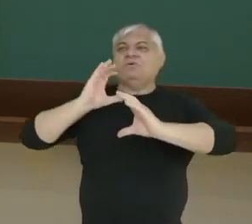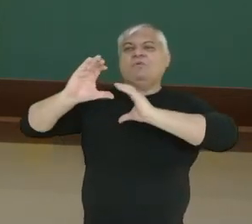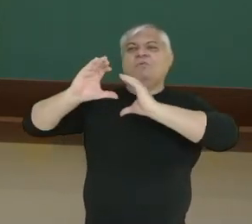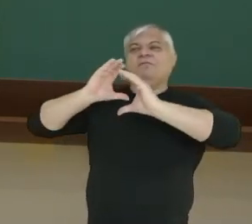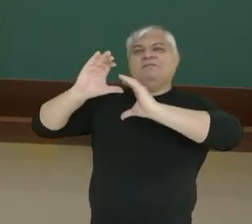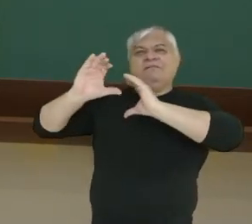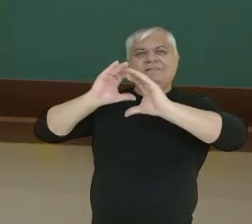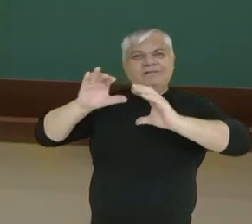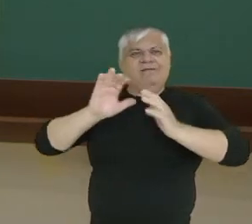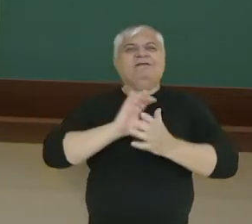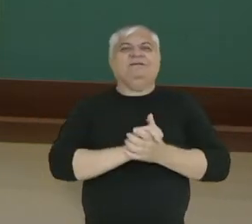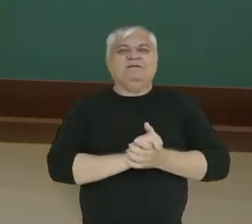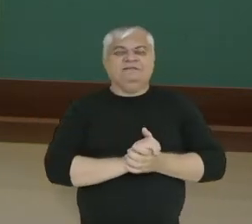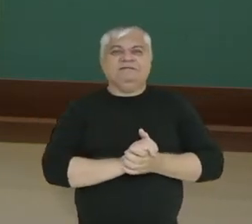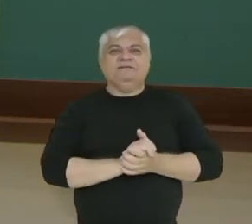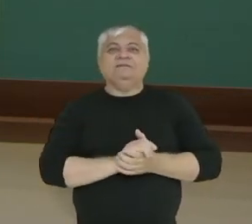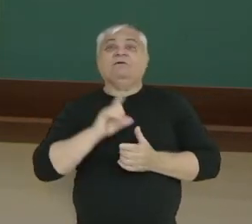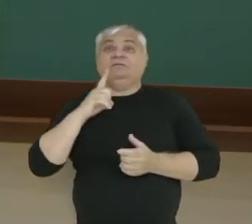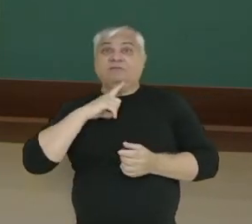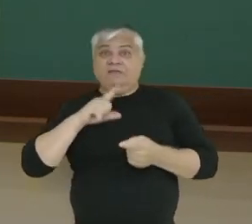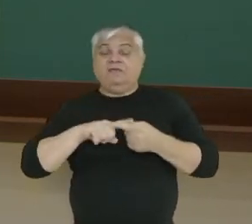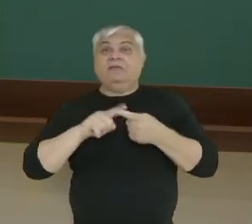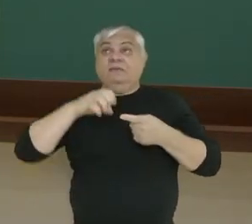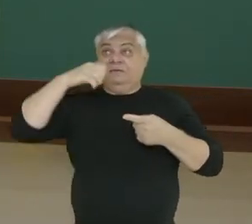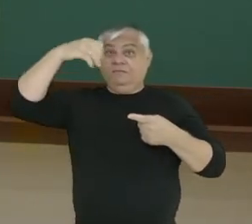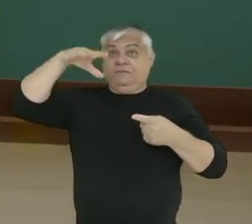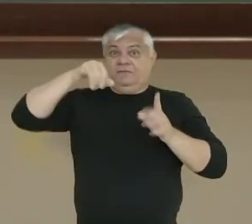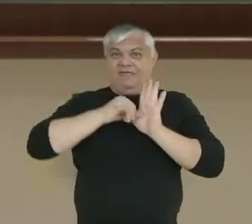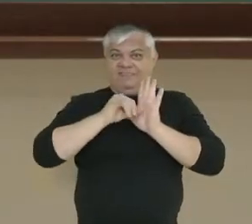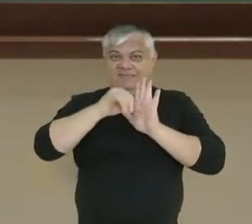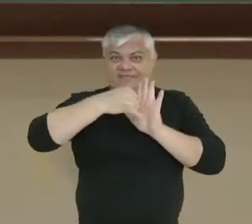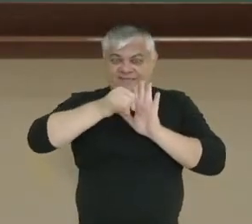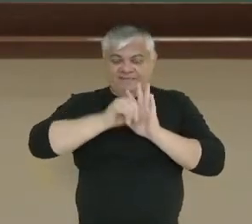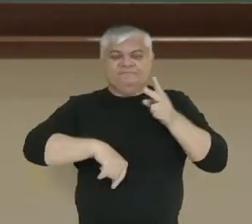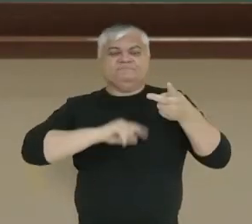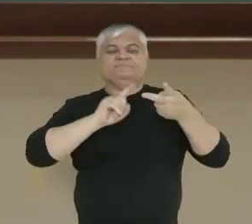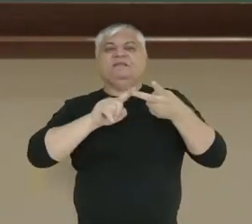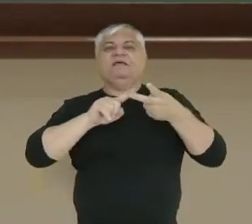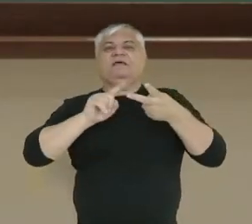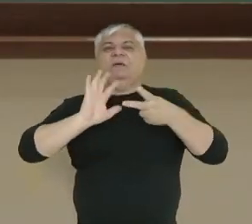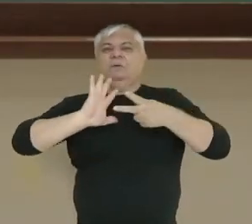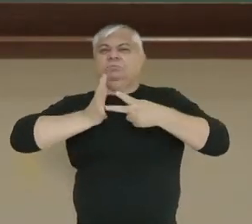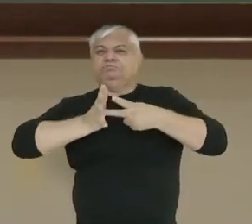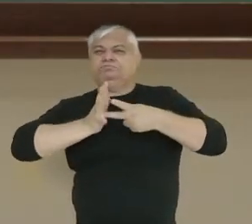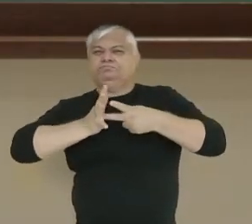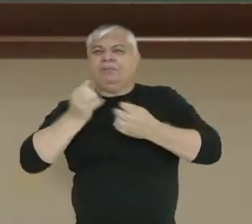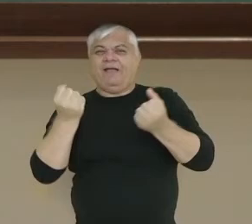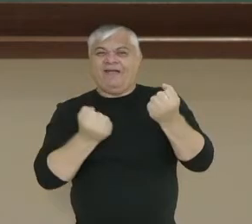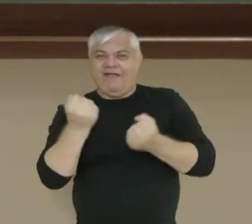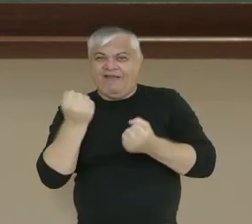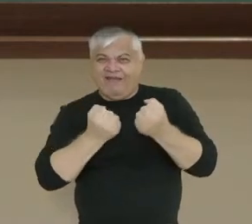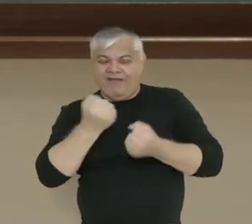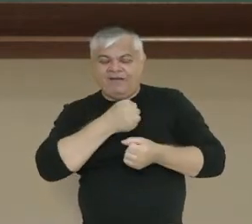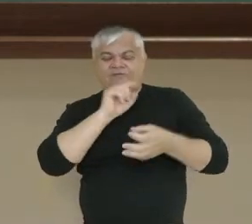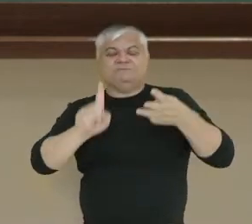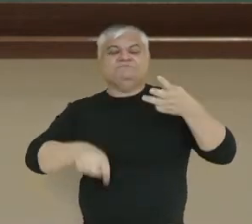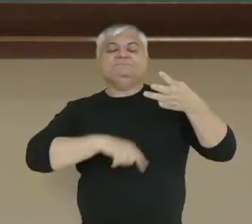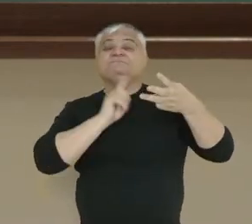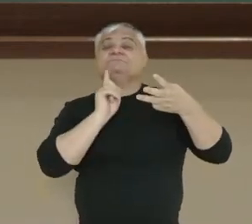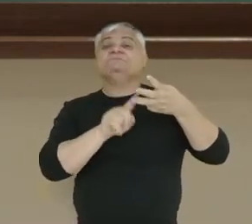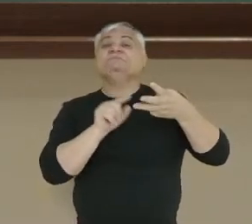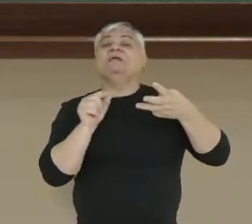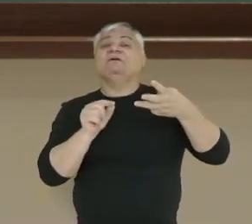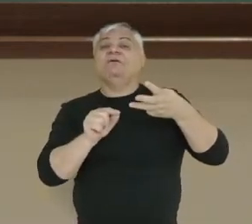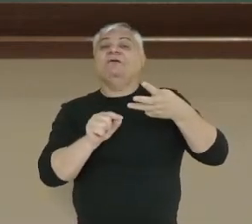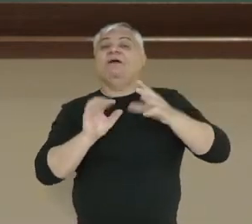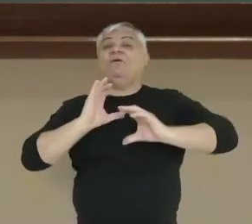comunicações. Então a gente vai ver a questão da energia elétrica, a gente vai ver a questão do motor a combustão, a indústria automobilística, mas